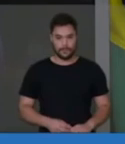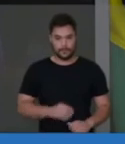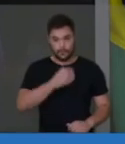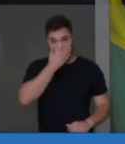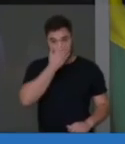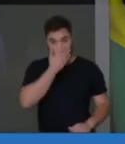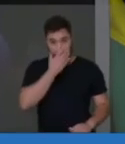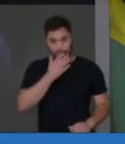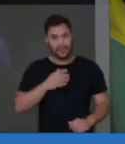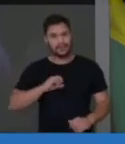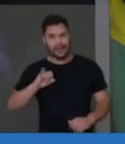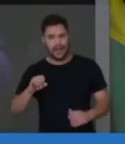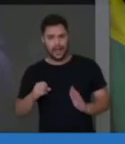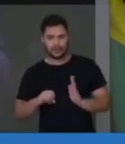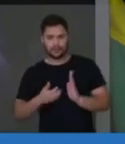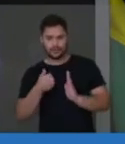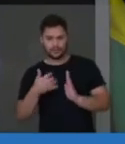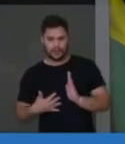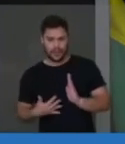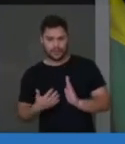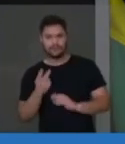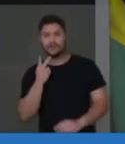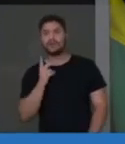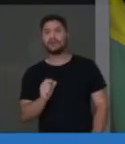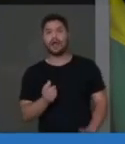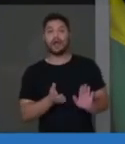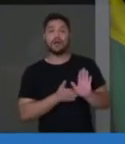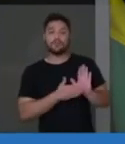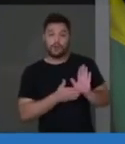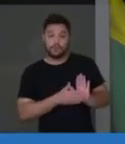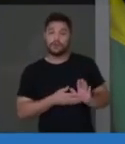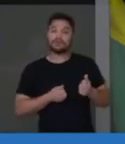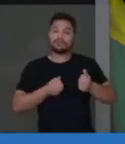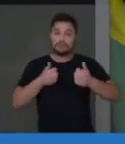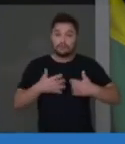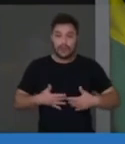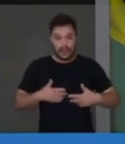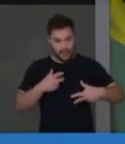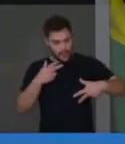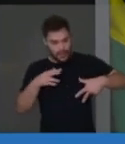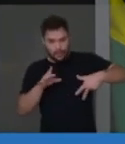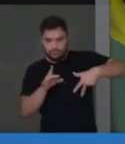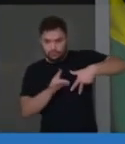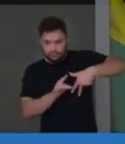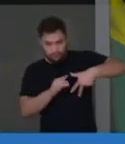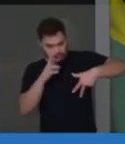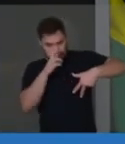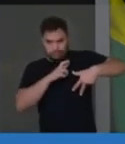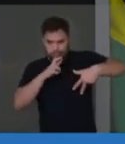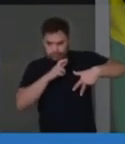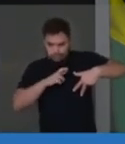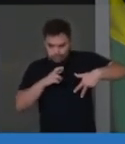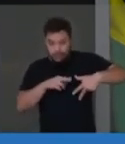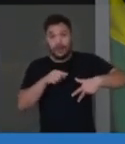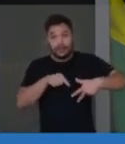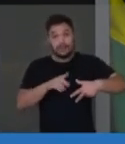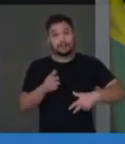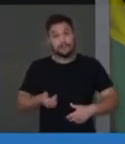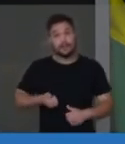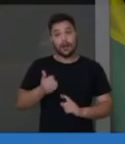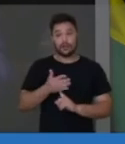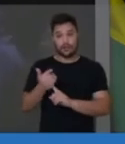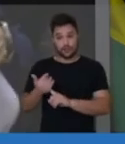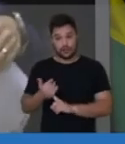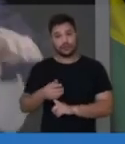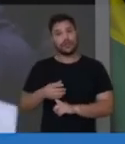Na justificação, o autor da proposta destacou que a monitoração eletrônica representa um avanço tecnológico e é menos